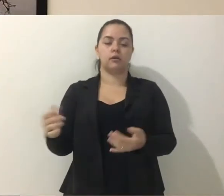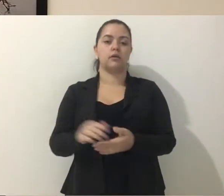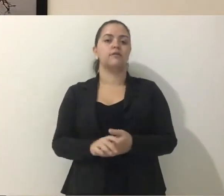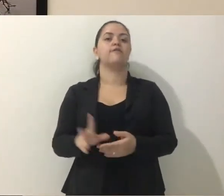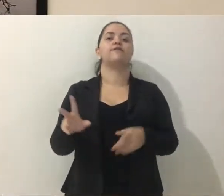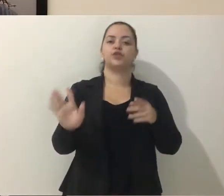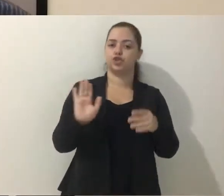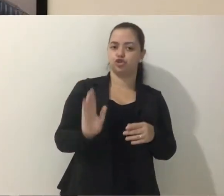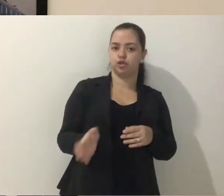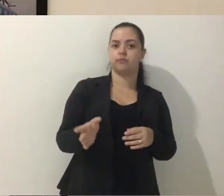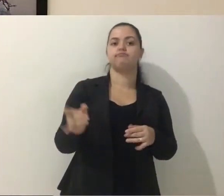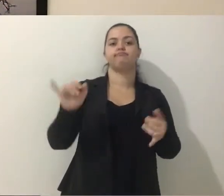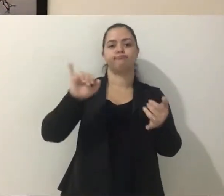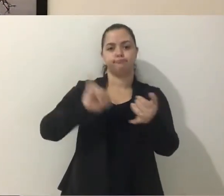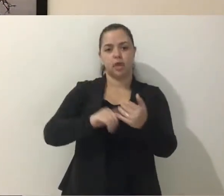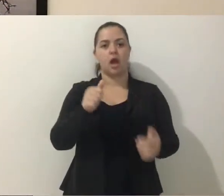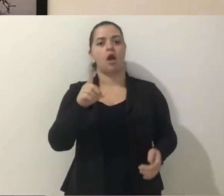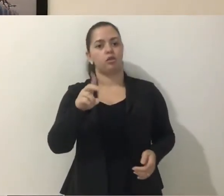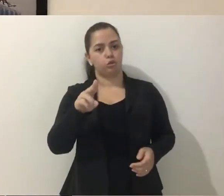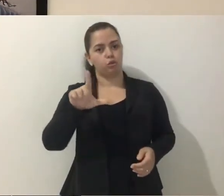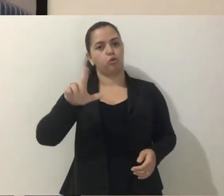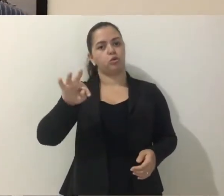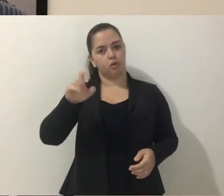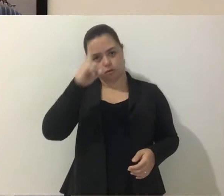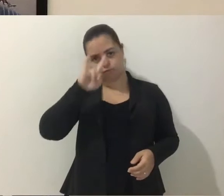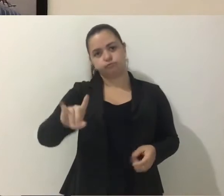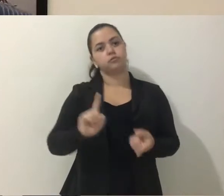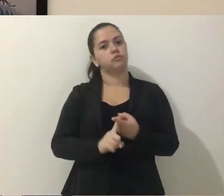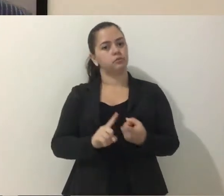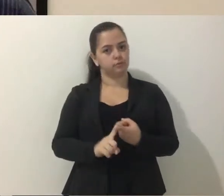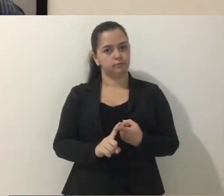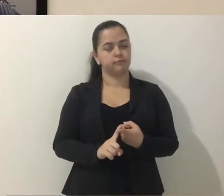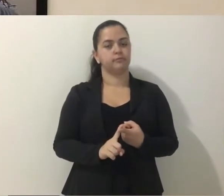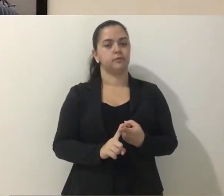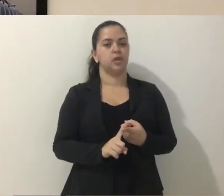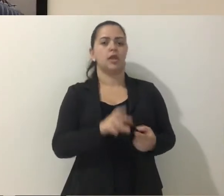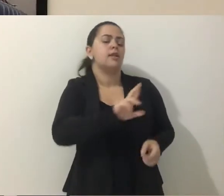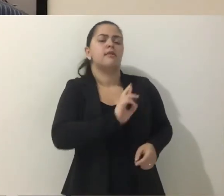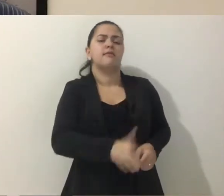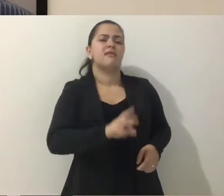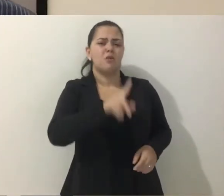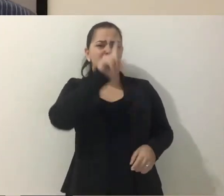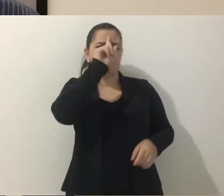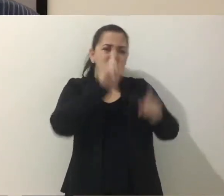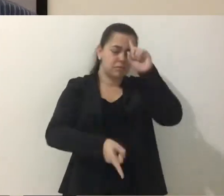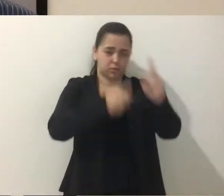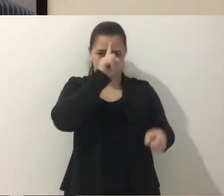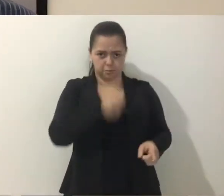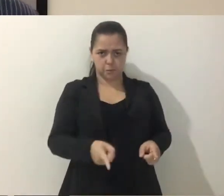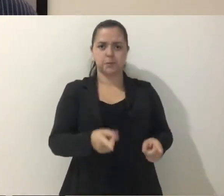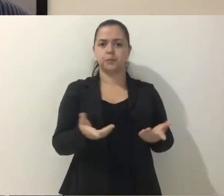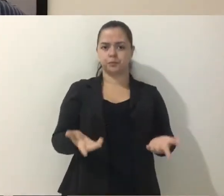que Jesus diz? Só existe uma exceção, e aqui não é um mandamento, tá? No caso